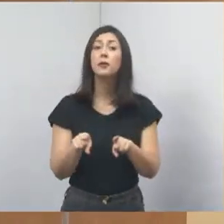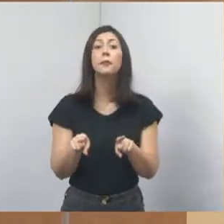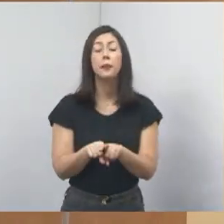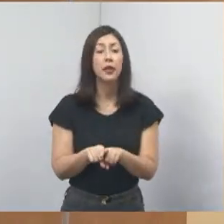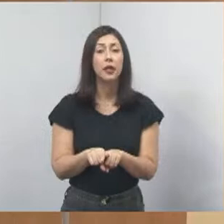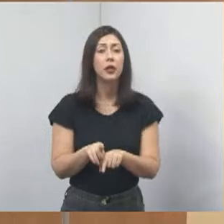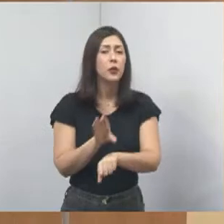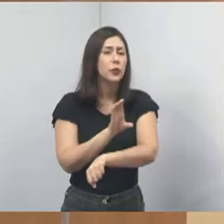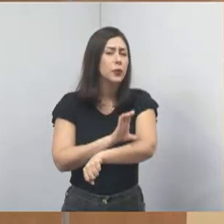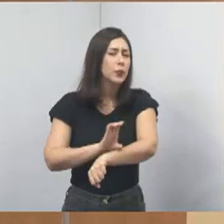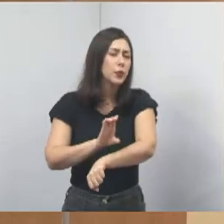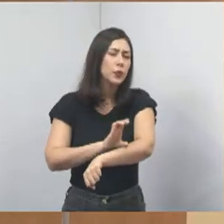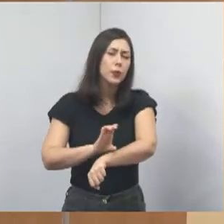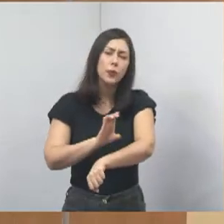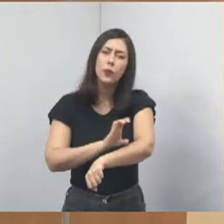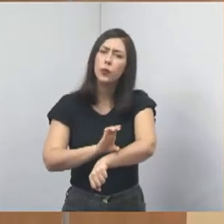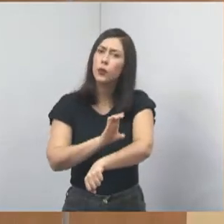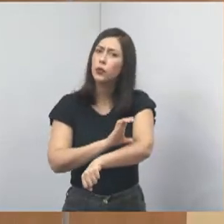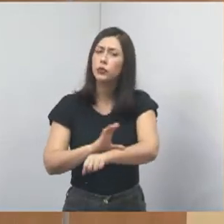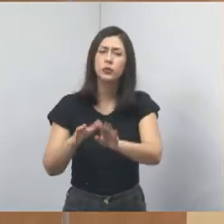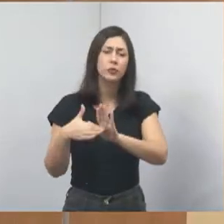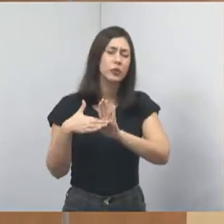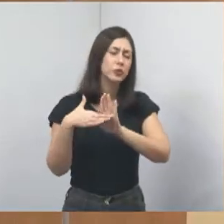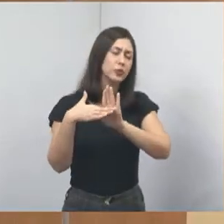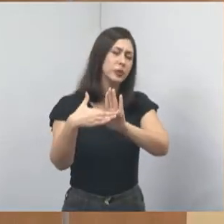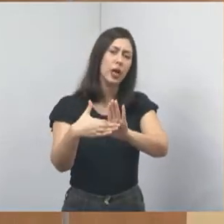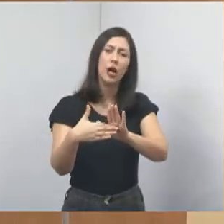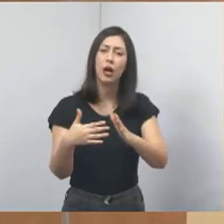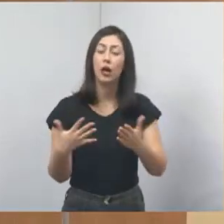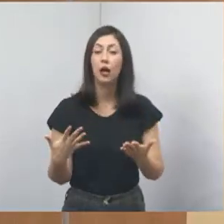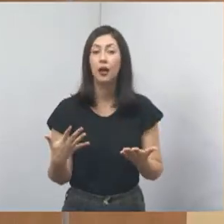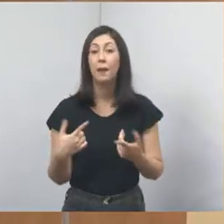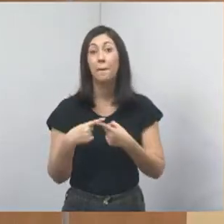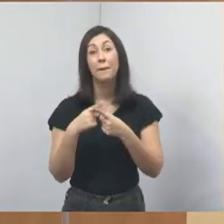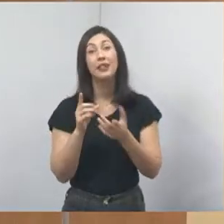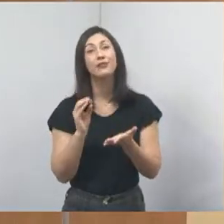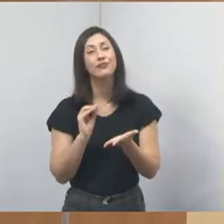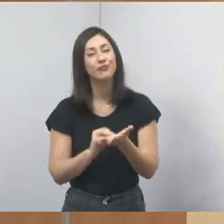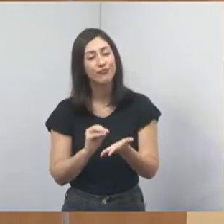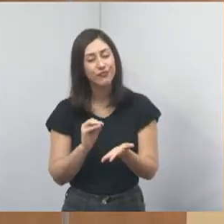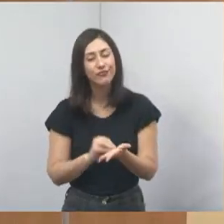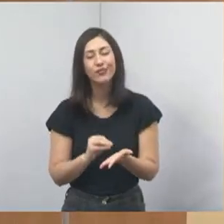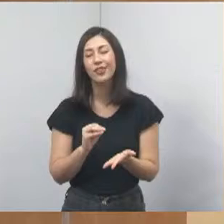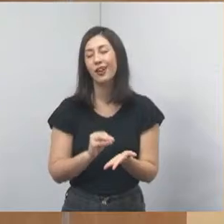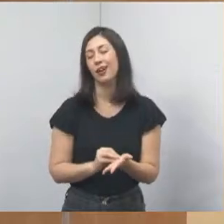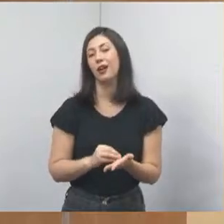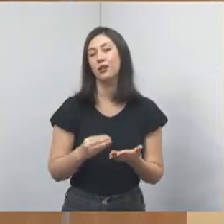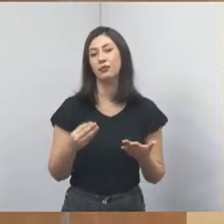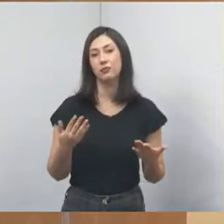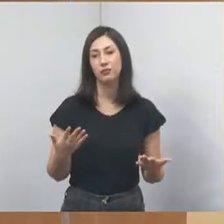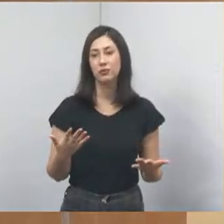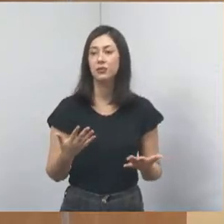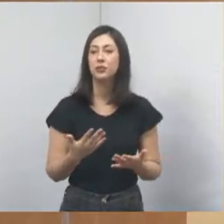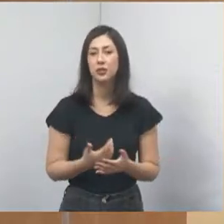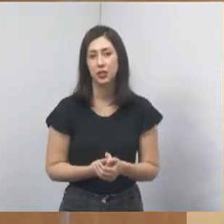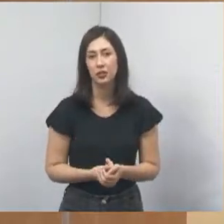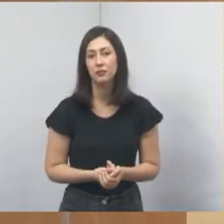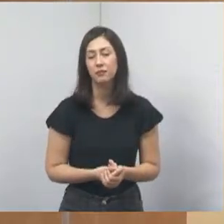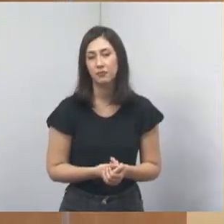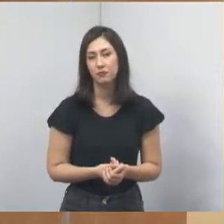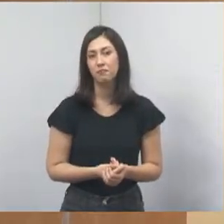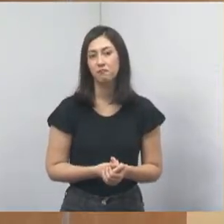os cursos de renda básica, de renda mínima. Ainda falta muito dessas iniciativas nos